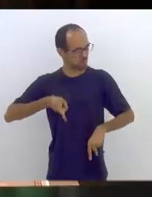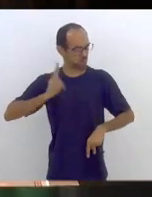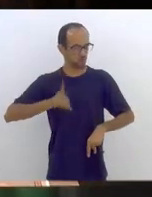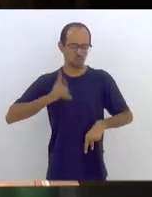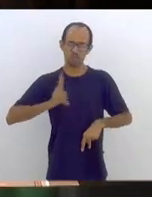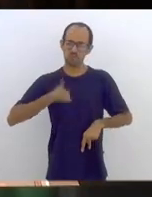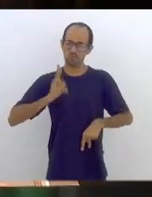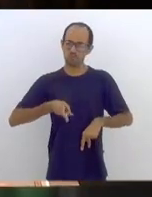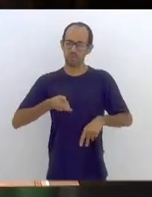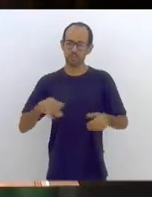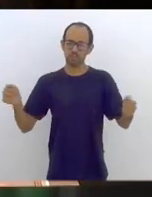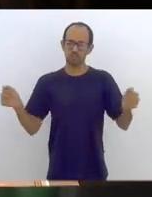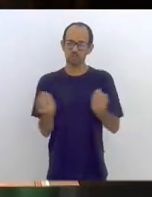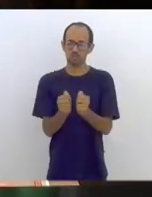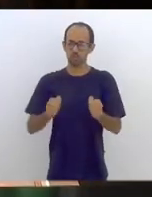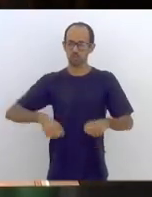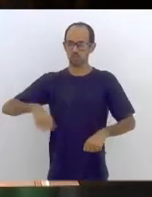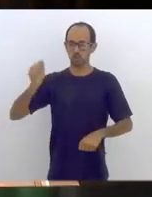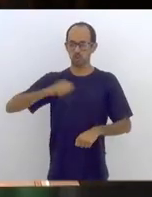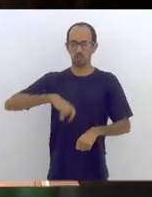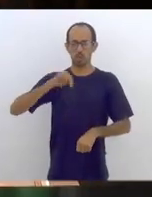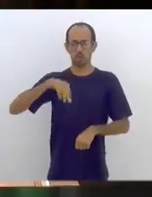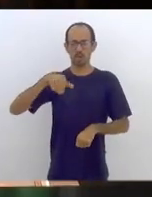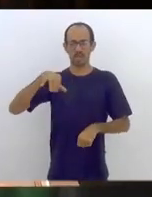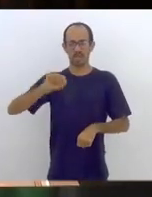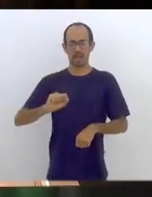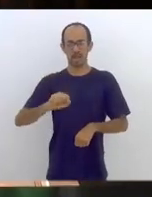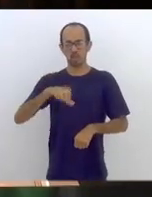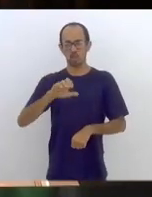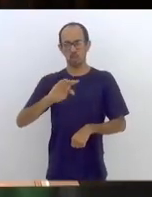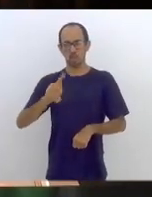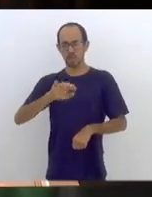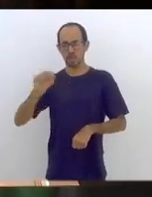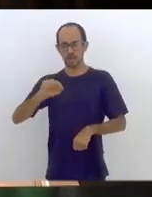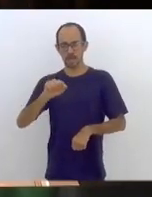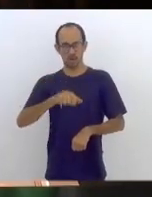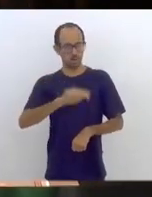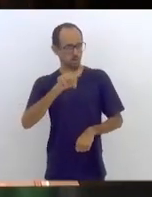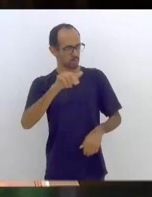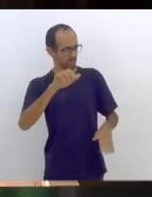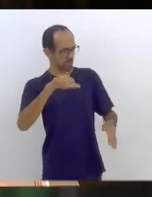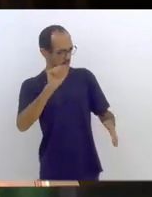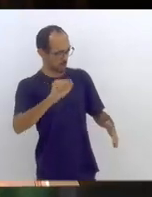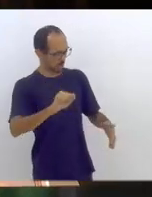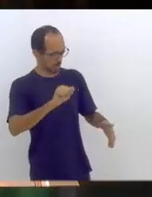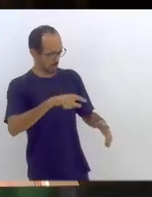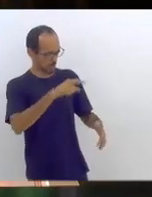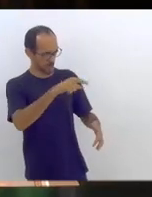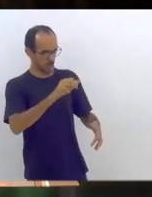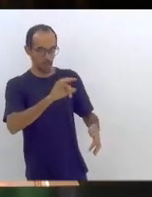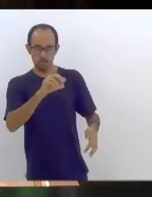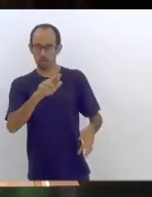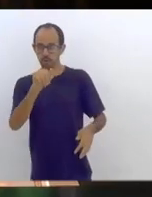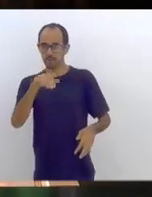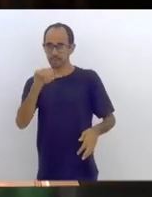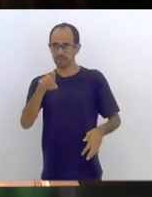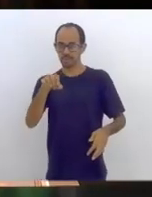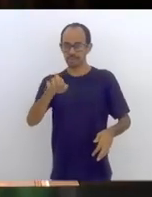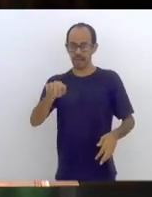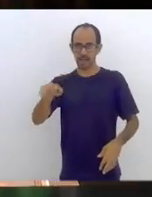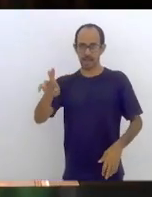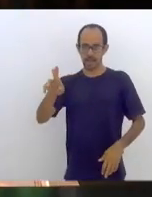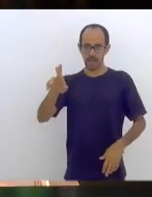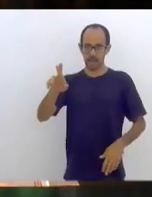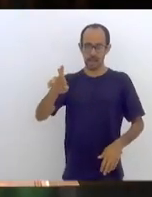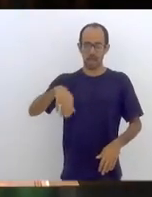ao lado Mônica Cunha, ter ao lado Luciana Boatê, ter ao lado Francidélia Gomes, que